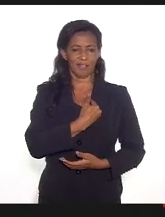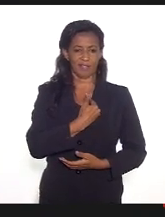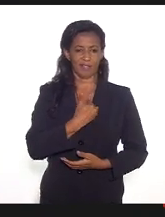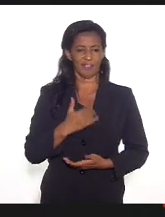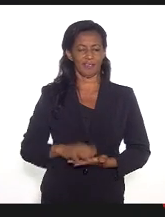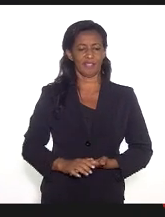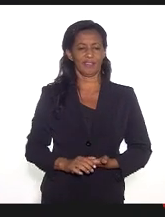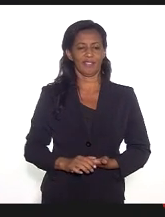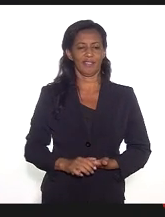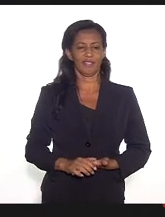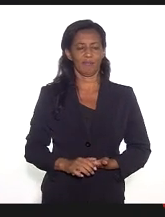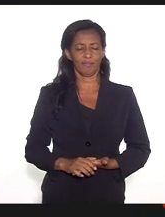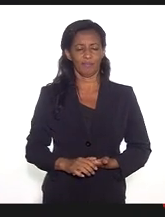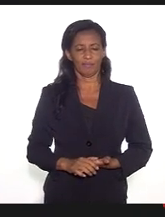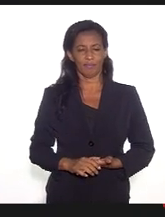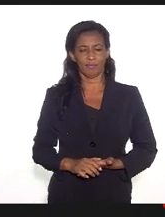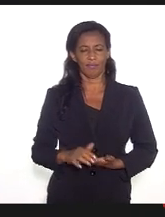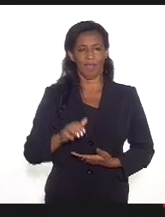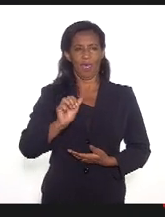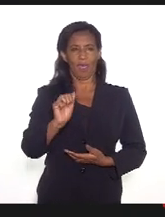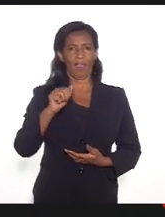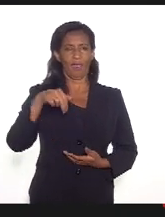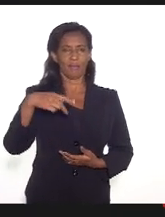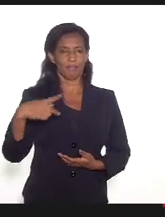tempos de diretoria de Paulo de Costa, lá na ANP.